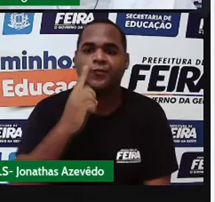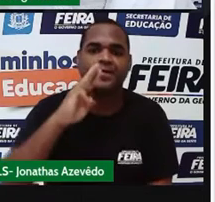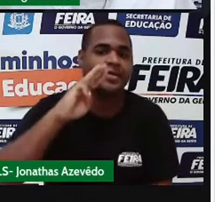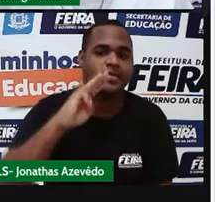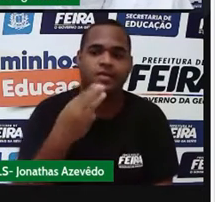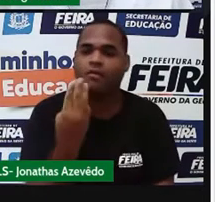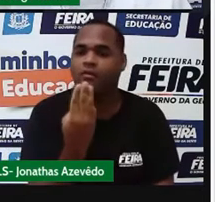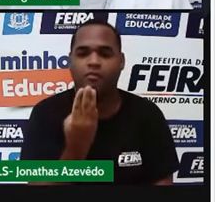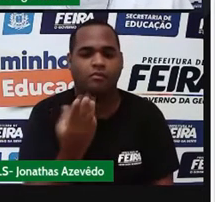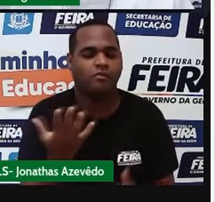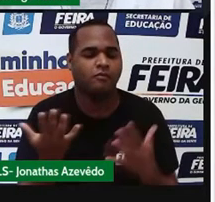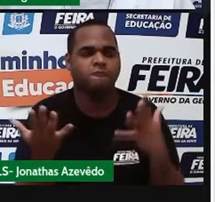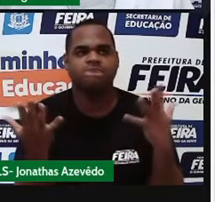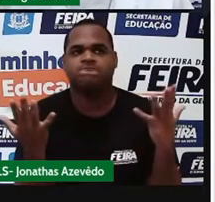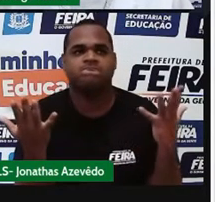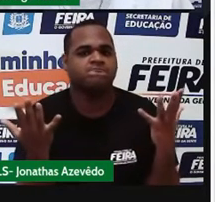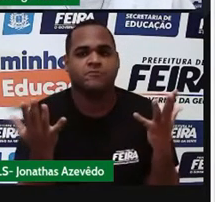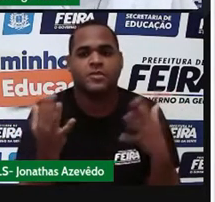trilhão